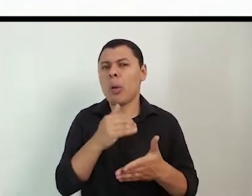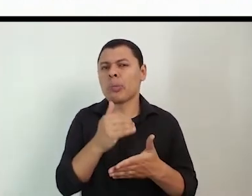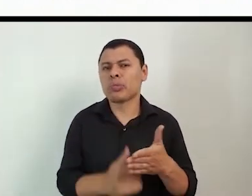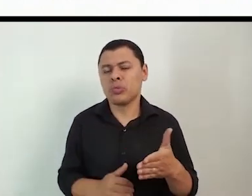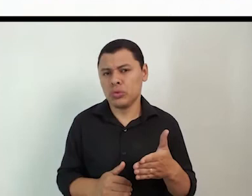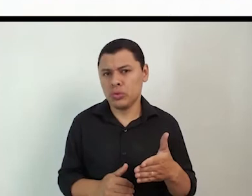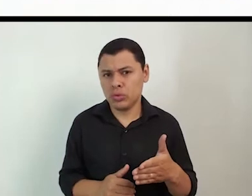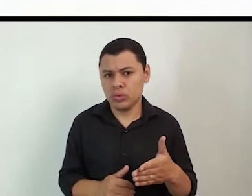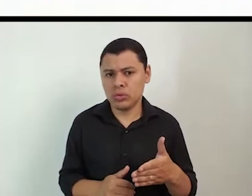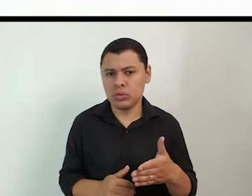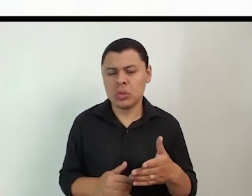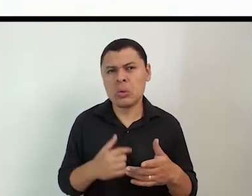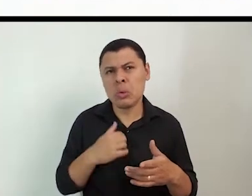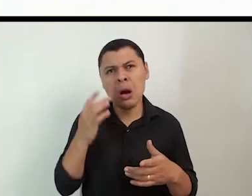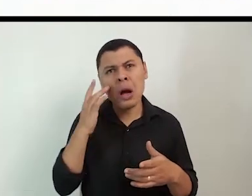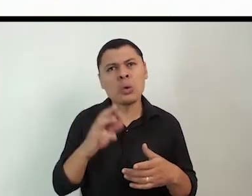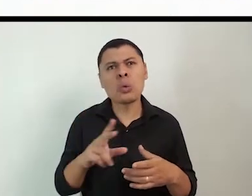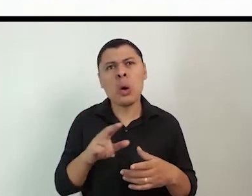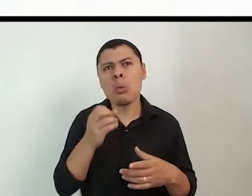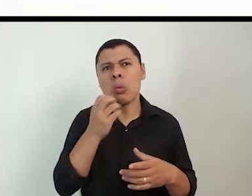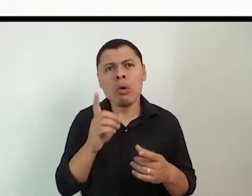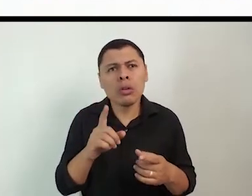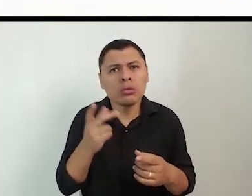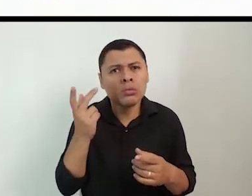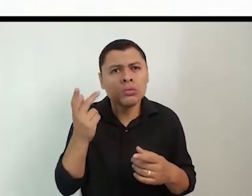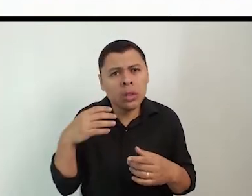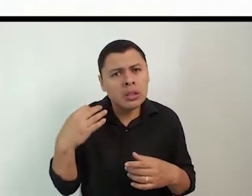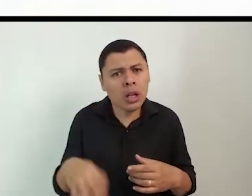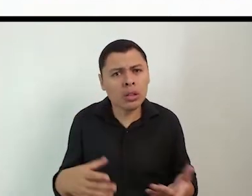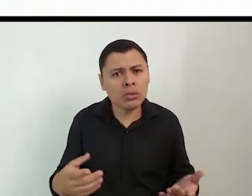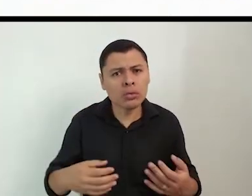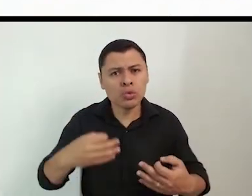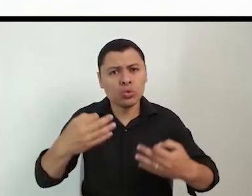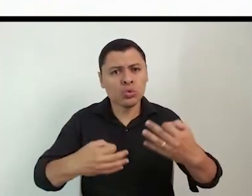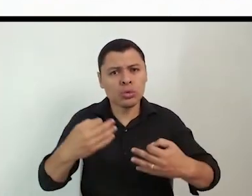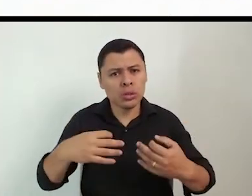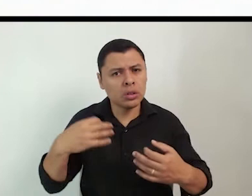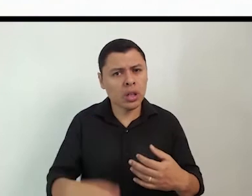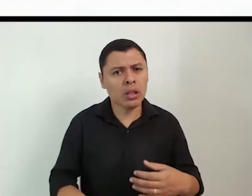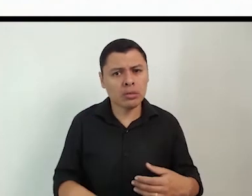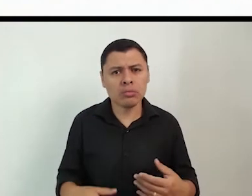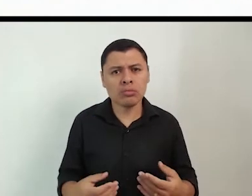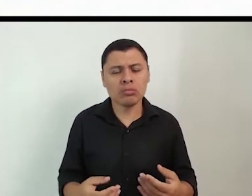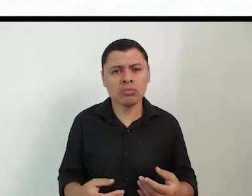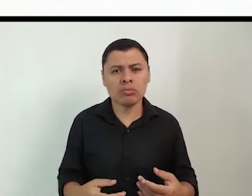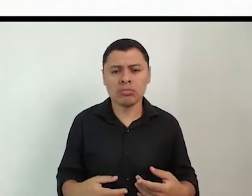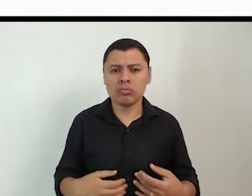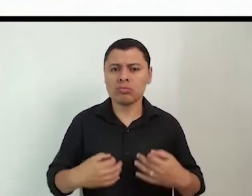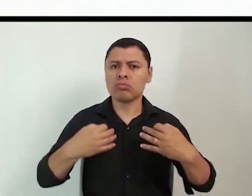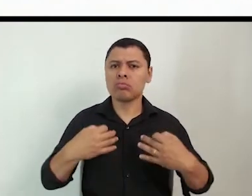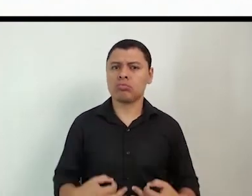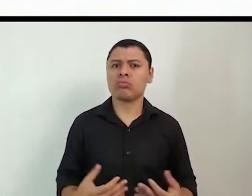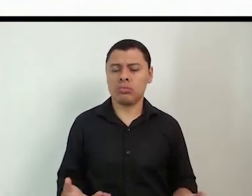uma vantagem, aí eu acho que é simplesmente um senso de justiça, né? Uma dignidade. Por isso não coloquei